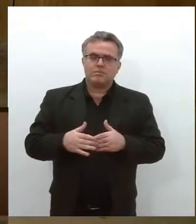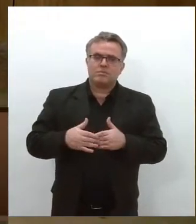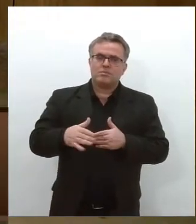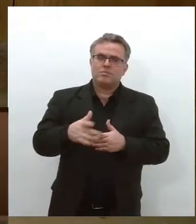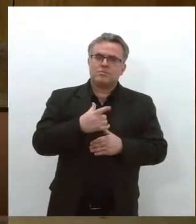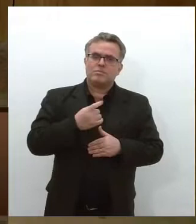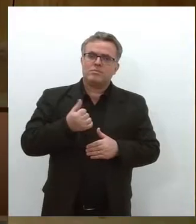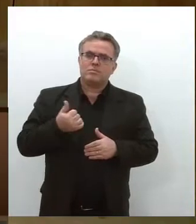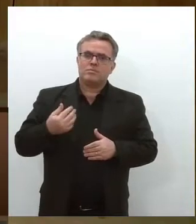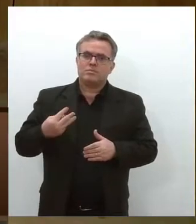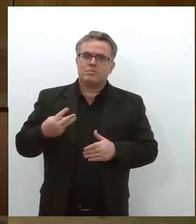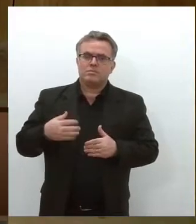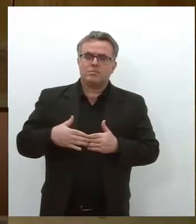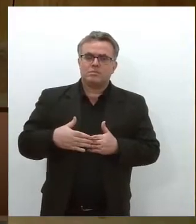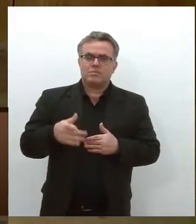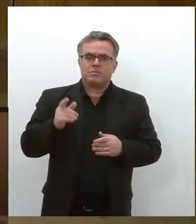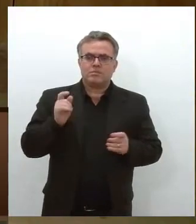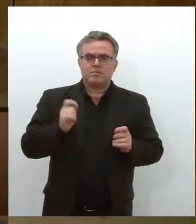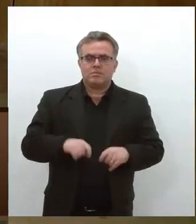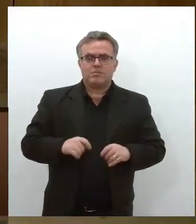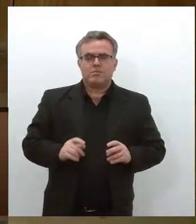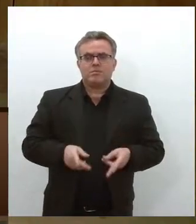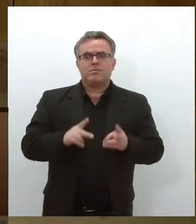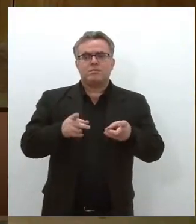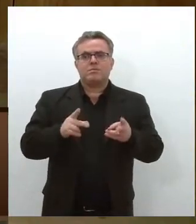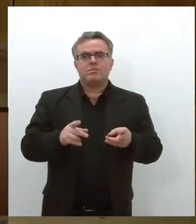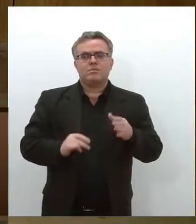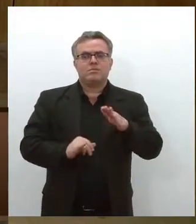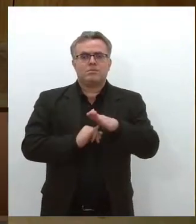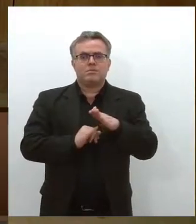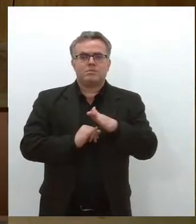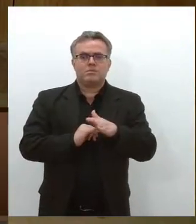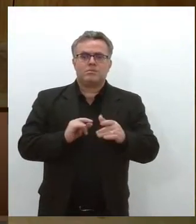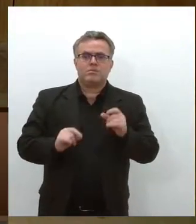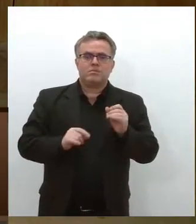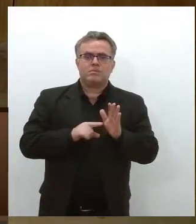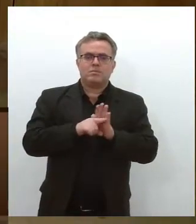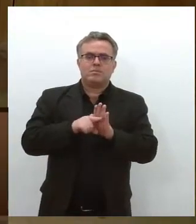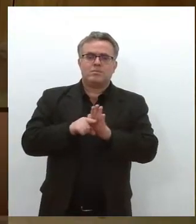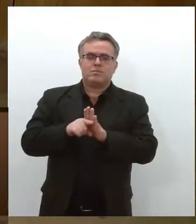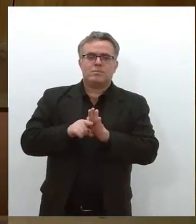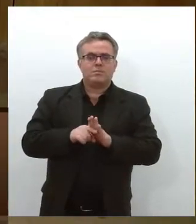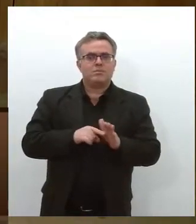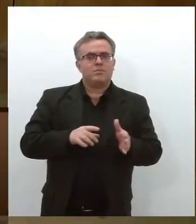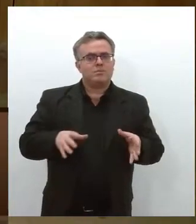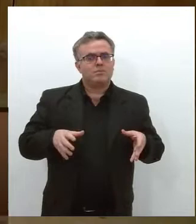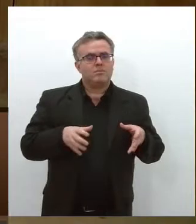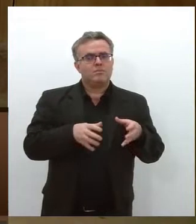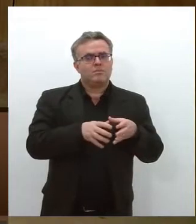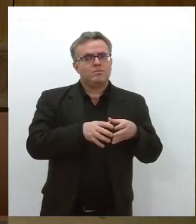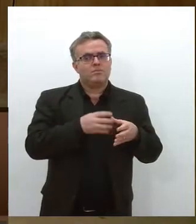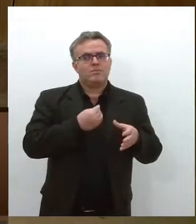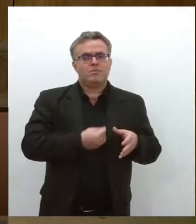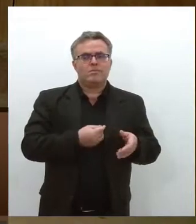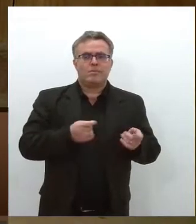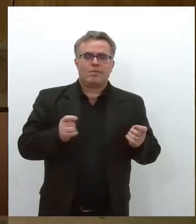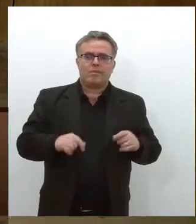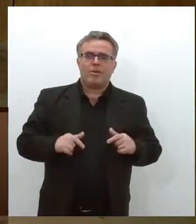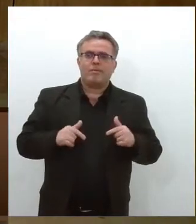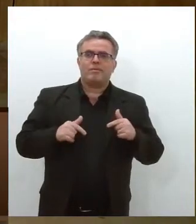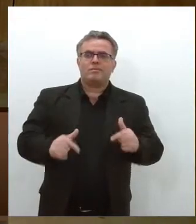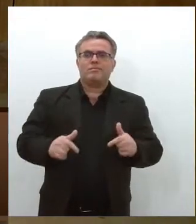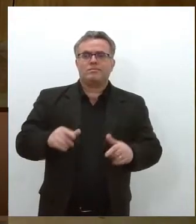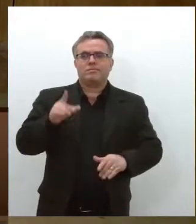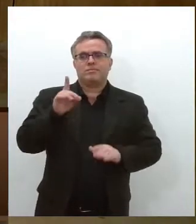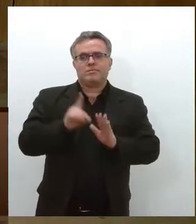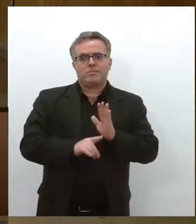de relações governamentais e institucionais. Pesquisadora e integrante de coletivos em defesa dos direitos políticos